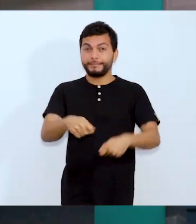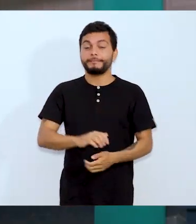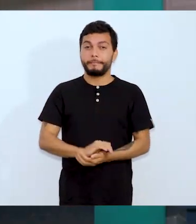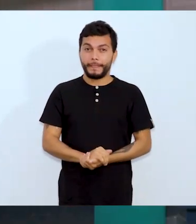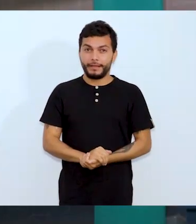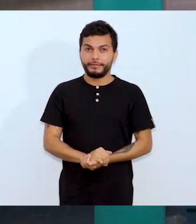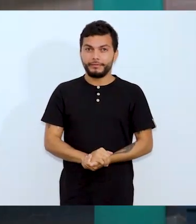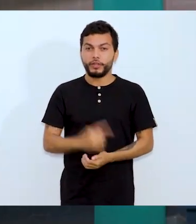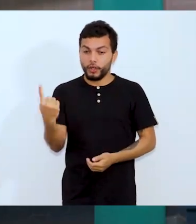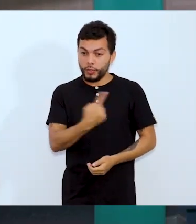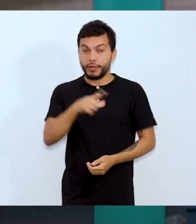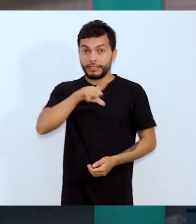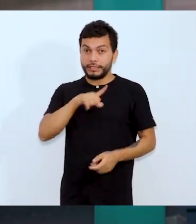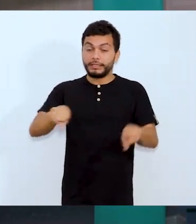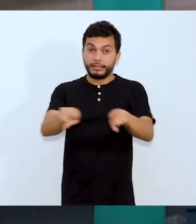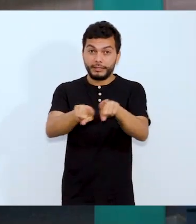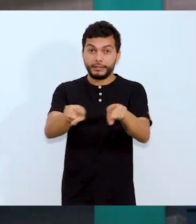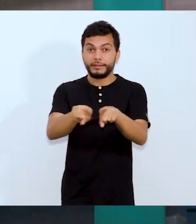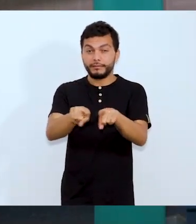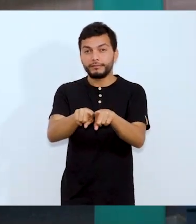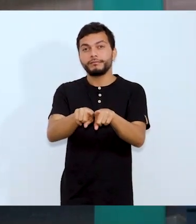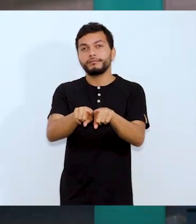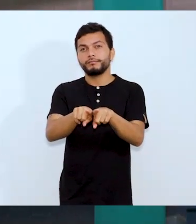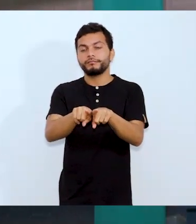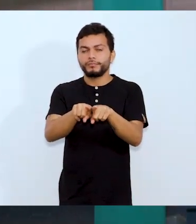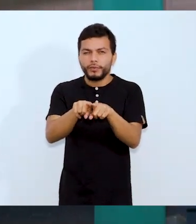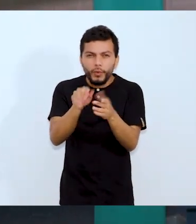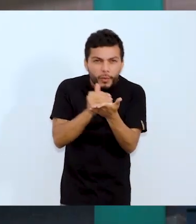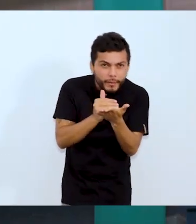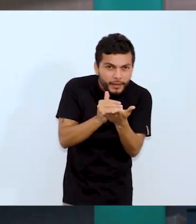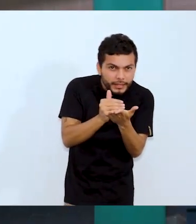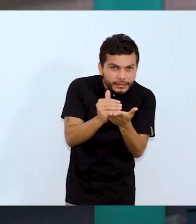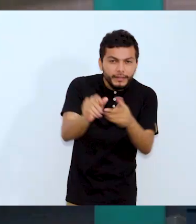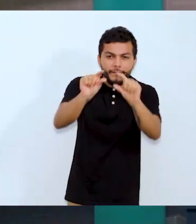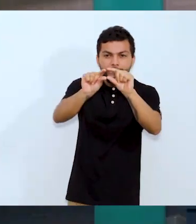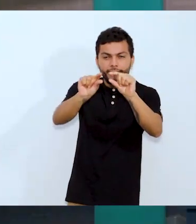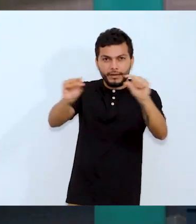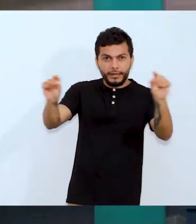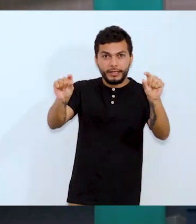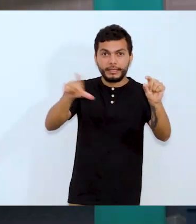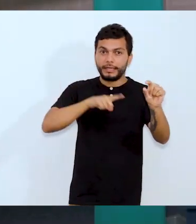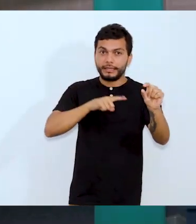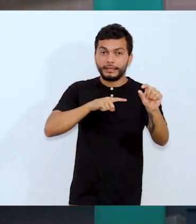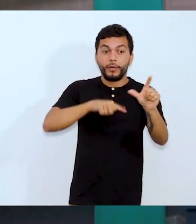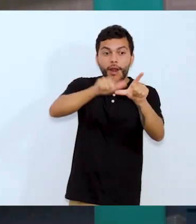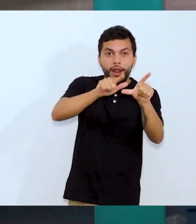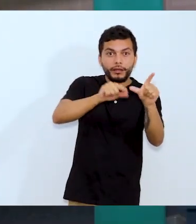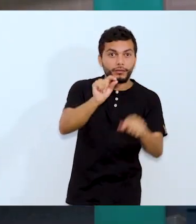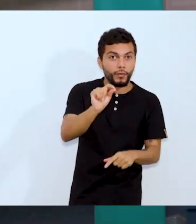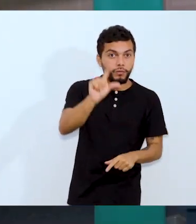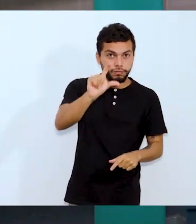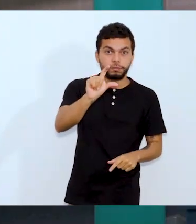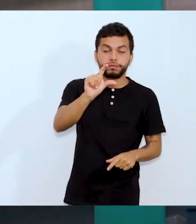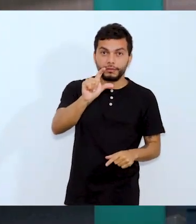espaços. Nós temos também aqui, iniciando a frase com a letra maiúscula.